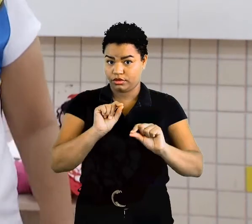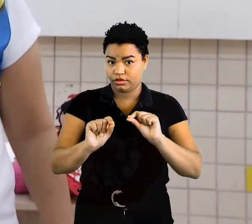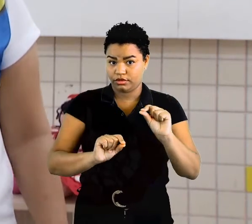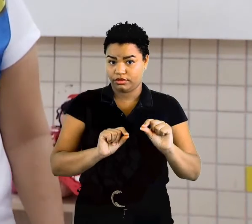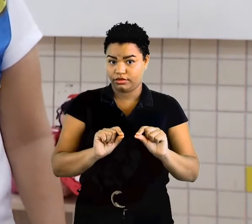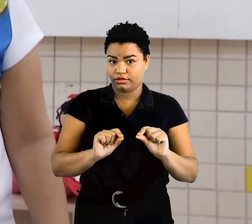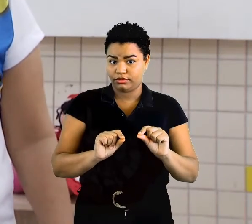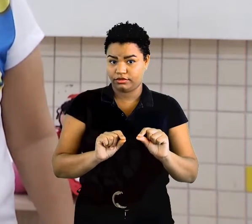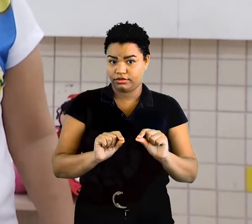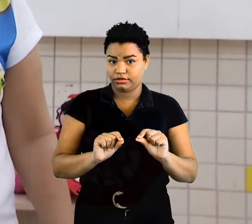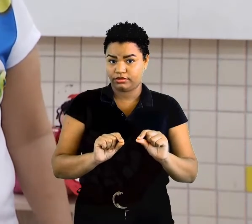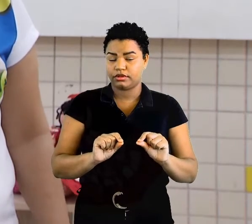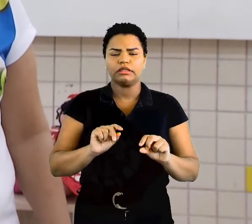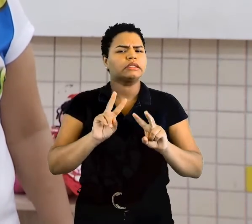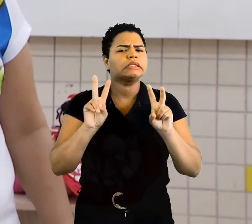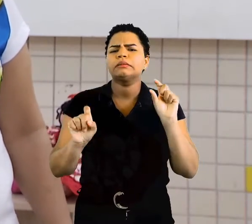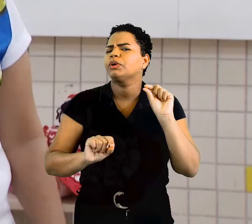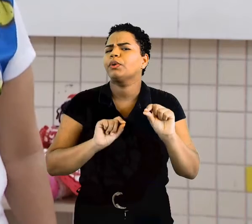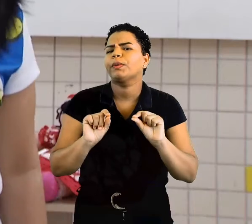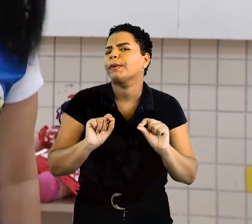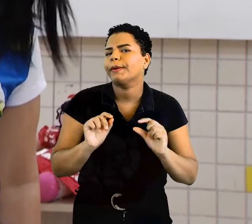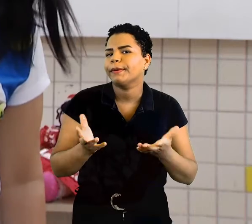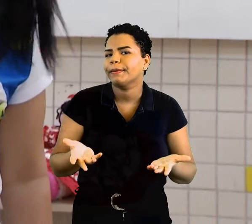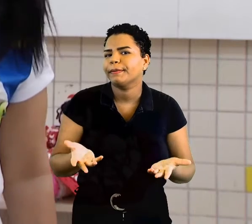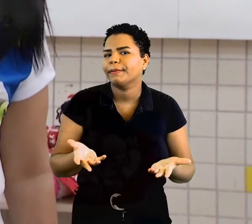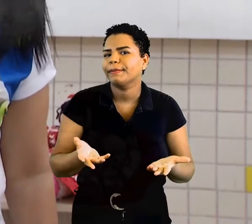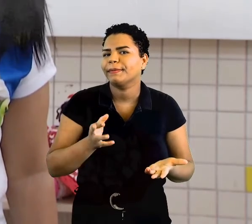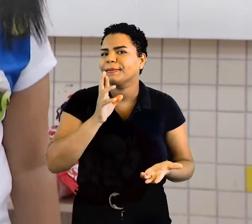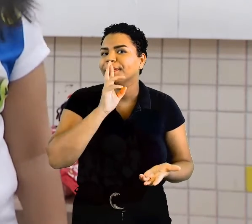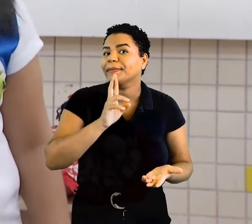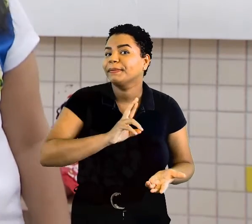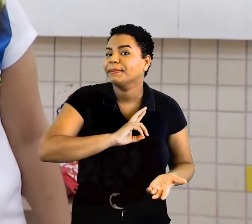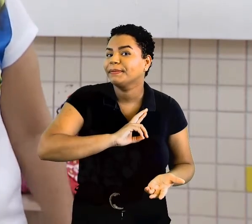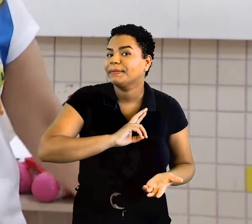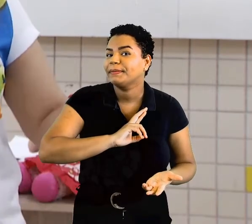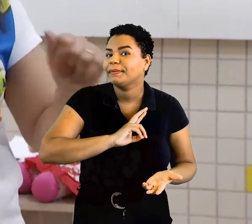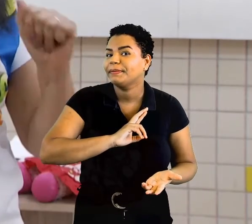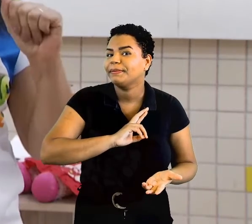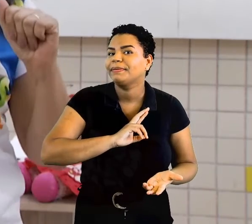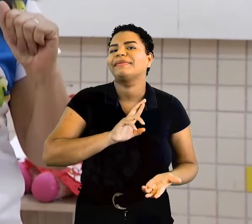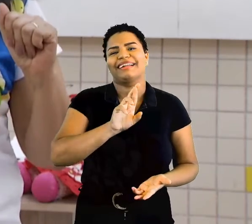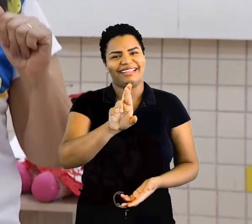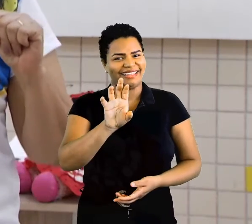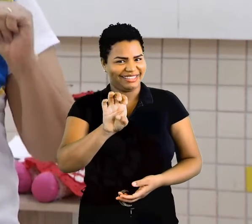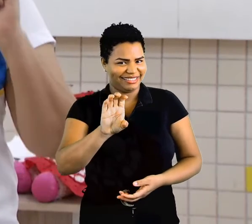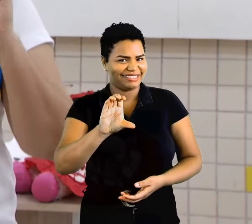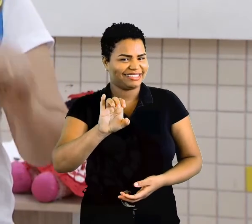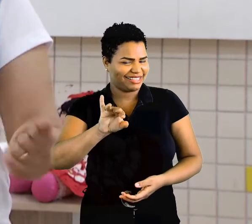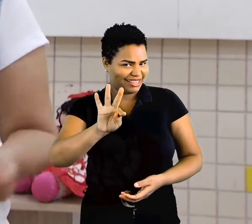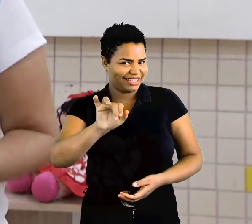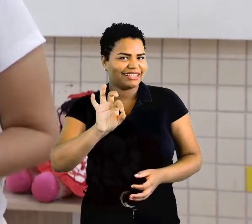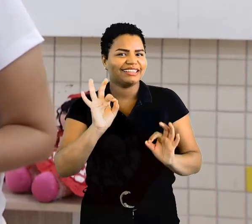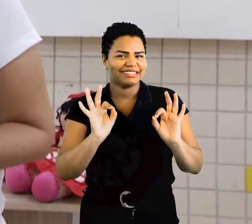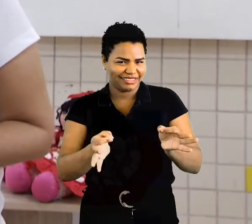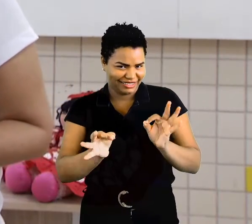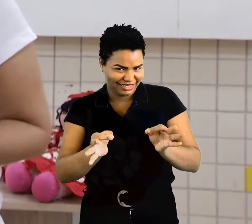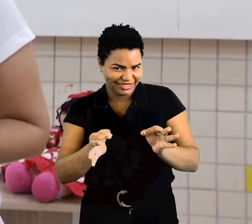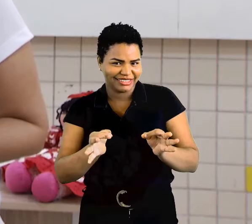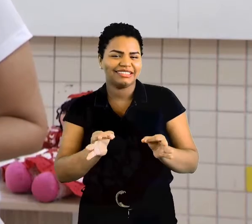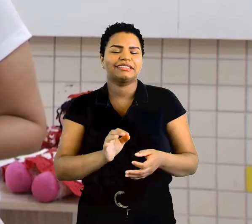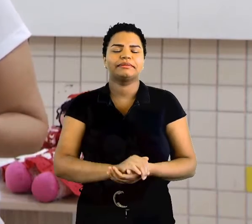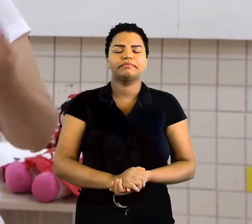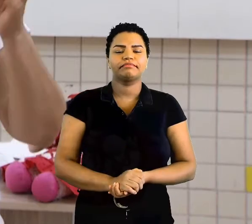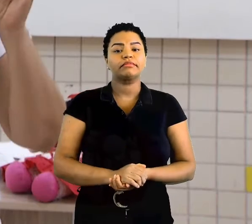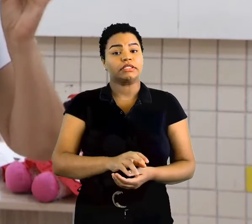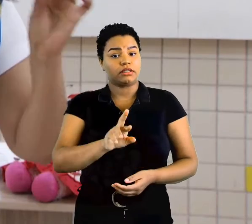no assunto? Ah, respondeu o quê? Receita? Isso mesmo. A receita foi o nosso assunto